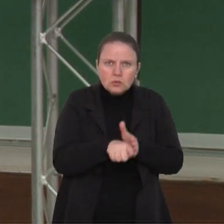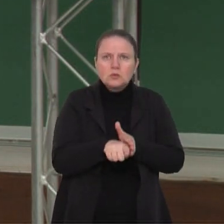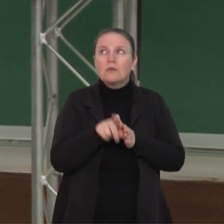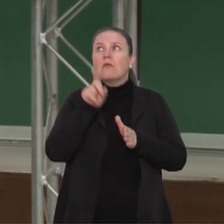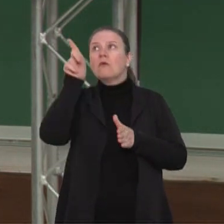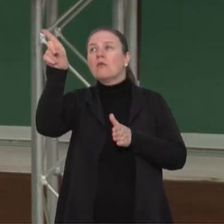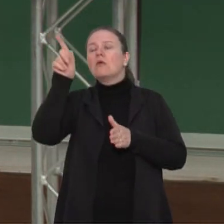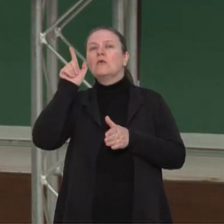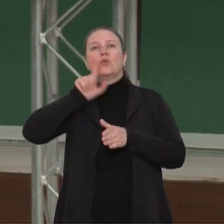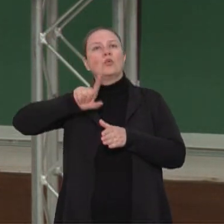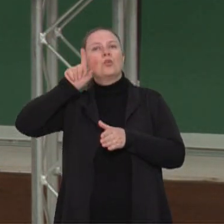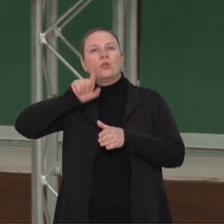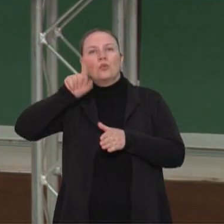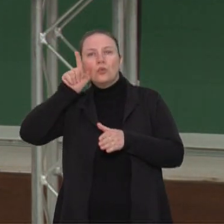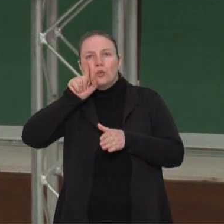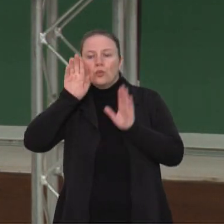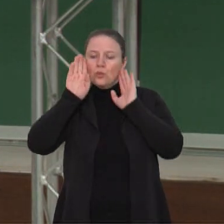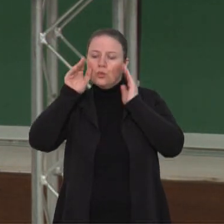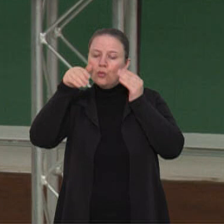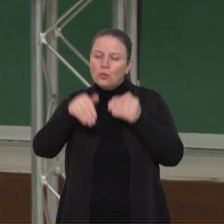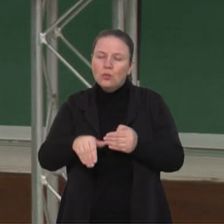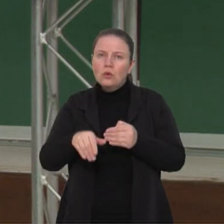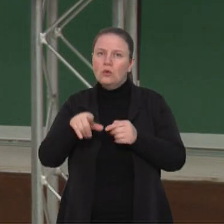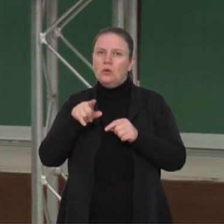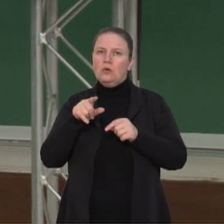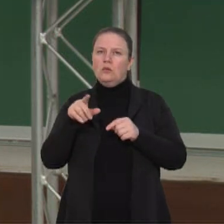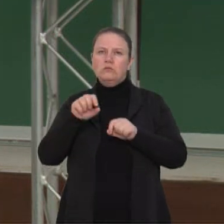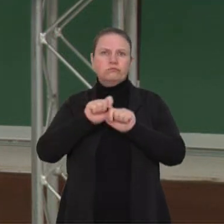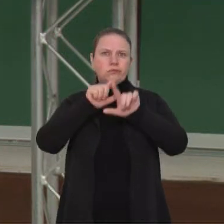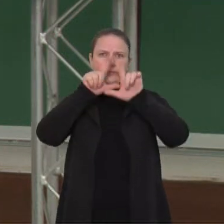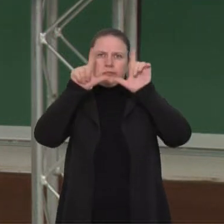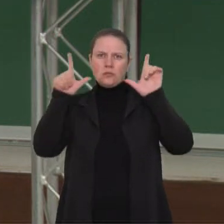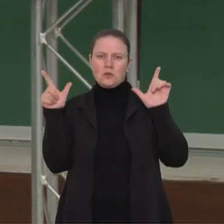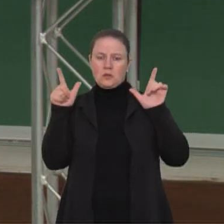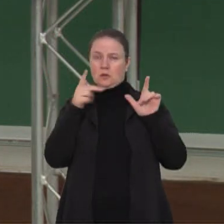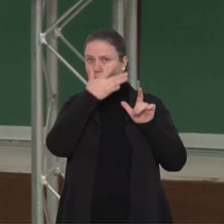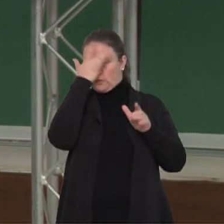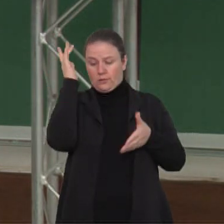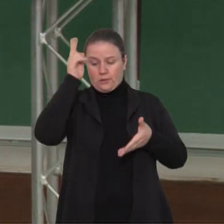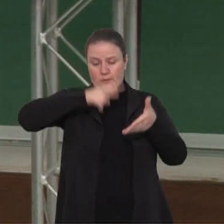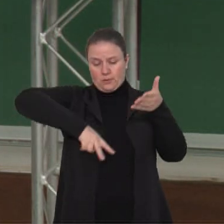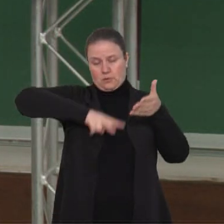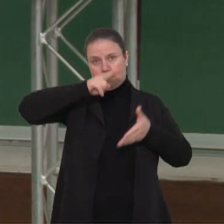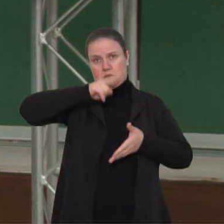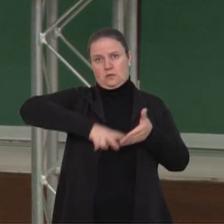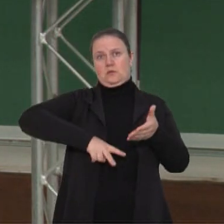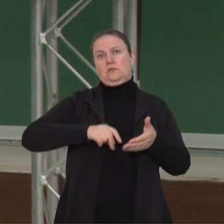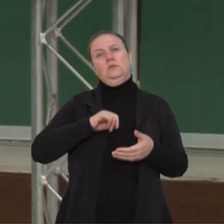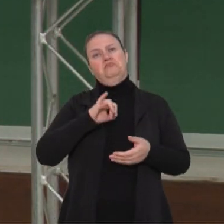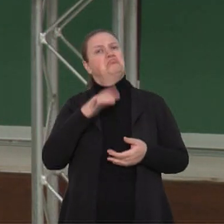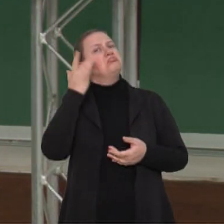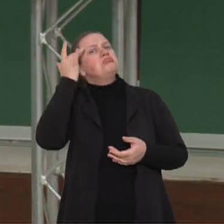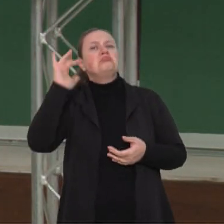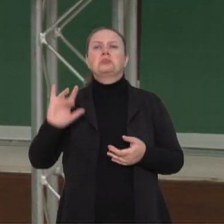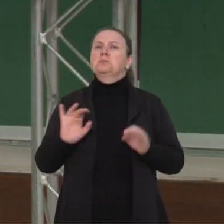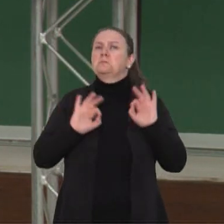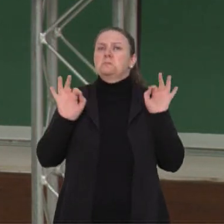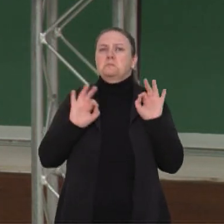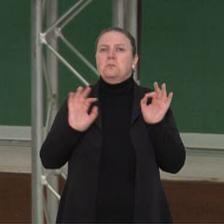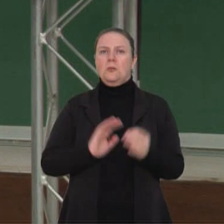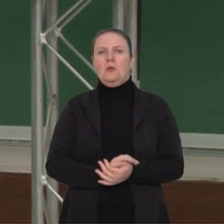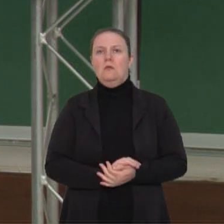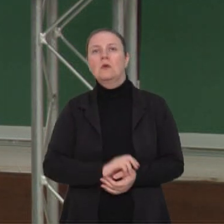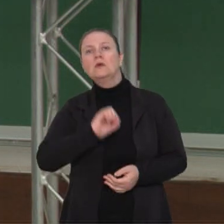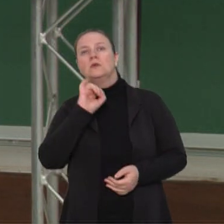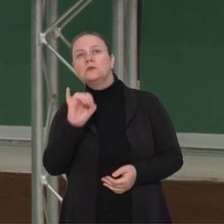Estados Unidos para trazer um entendimento melhor para os leitores. Então, se você não é um especialista no assunto, se você